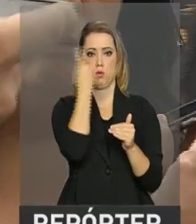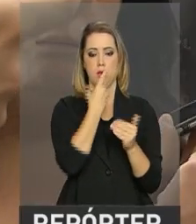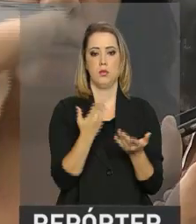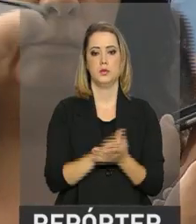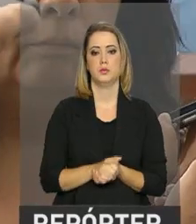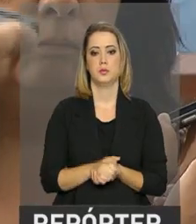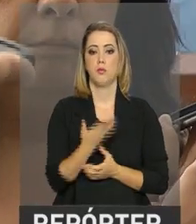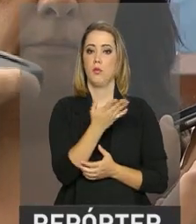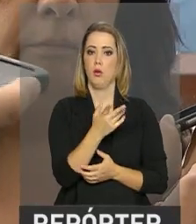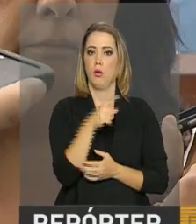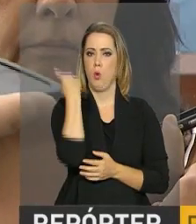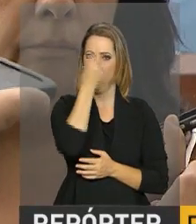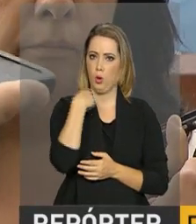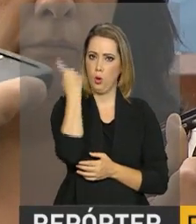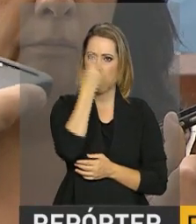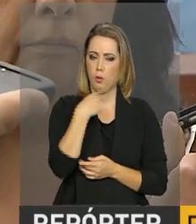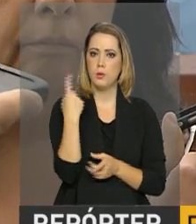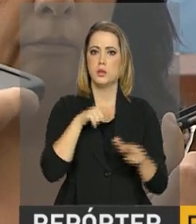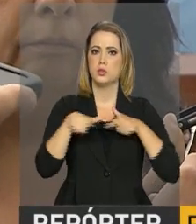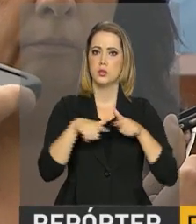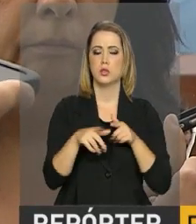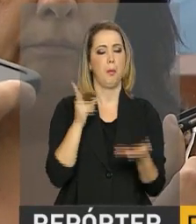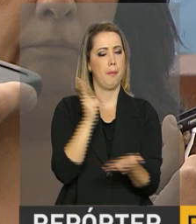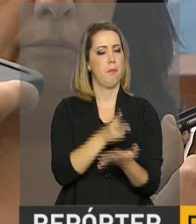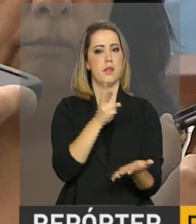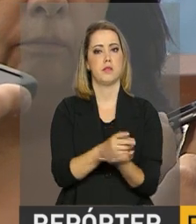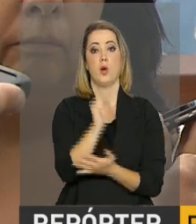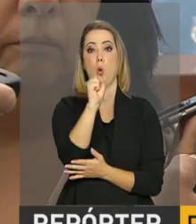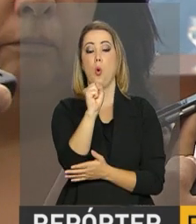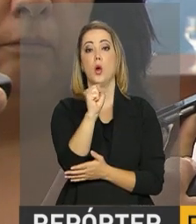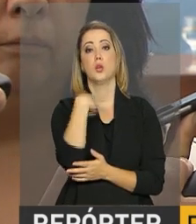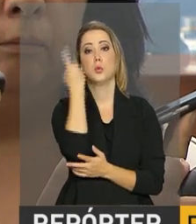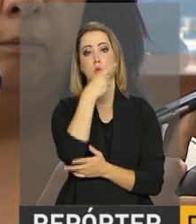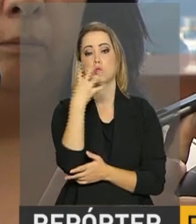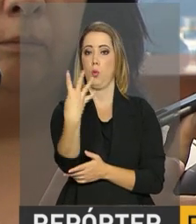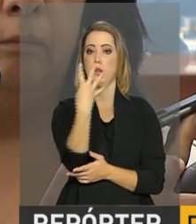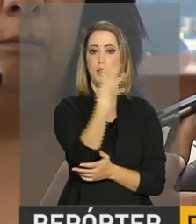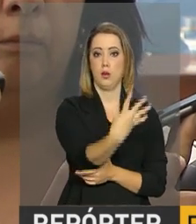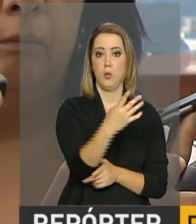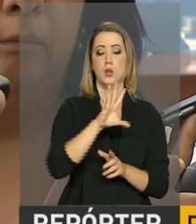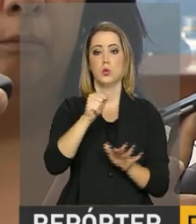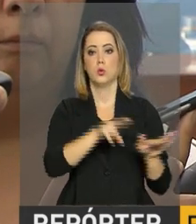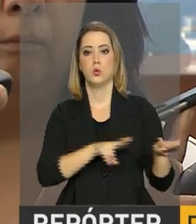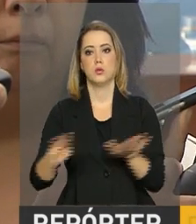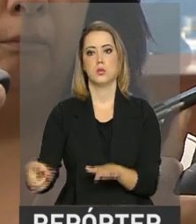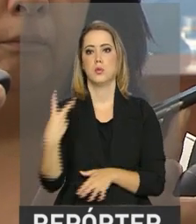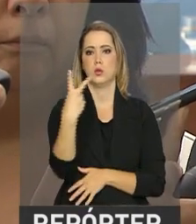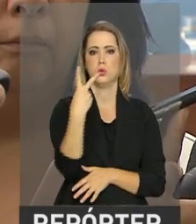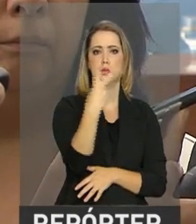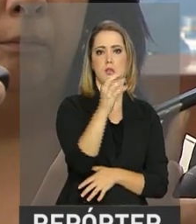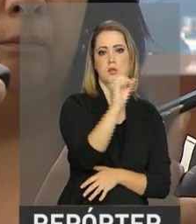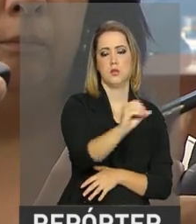jornada de trabalho permanece a padrão 8 horas diárias 44 horas semanais 220